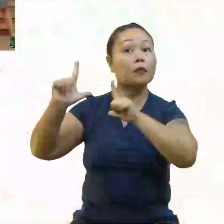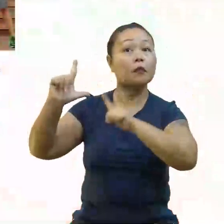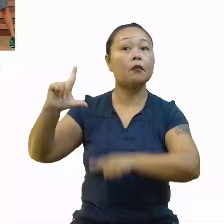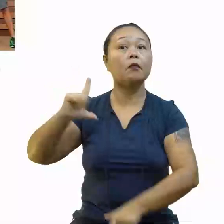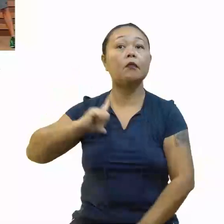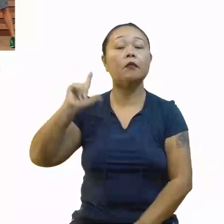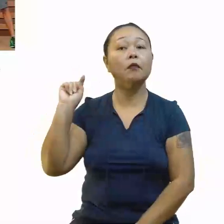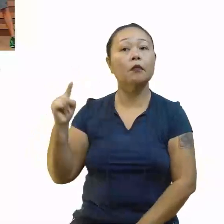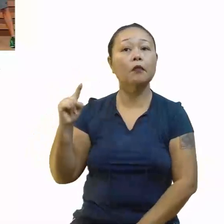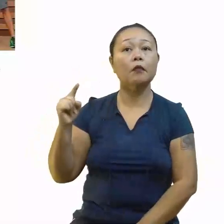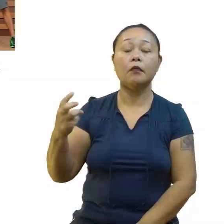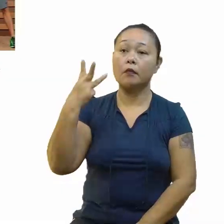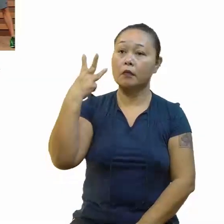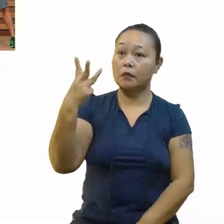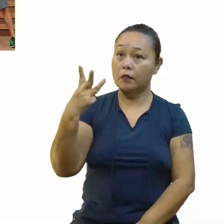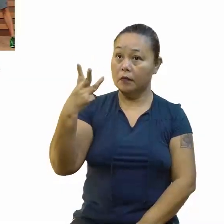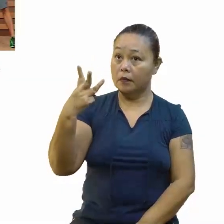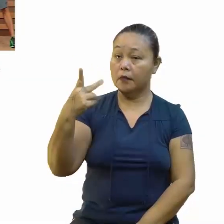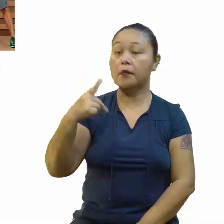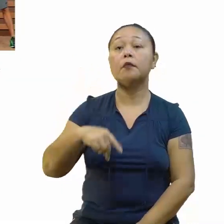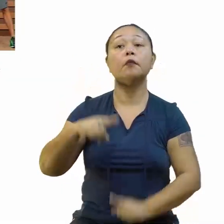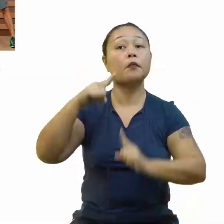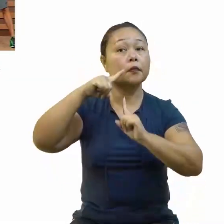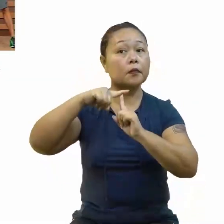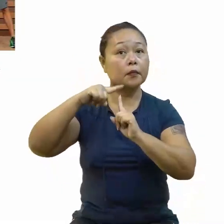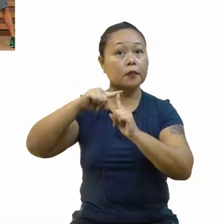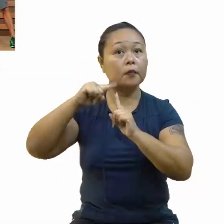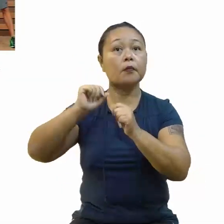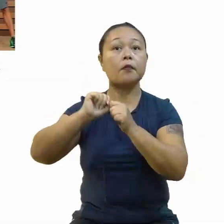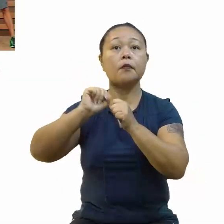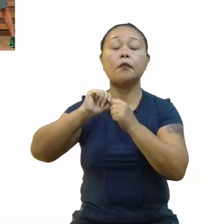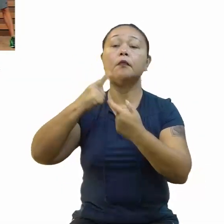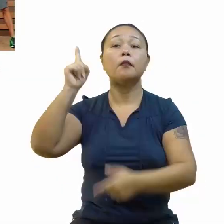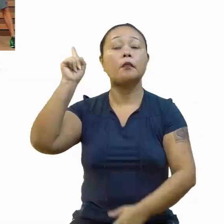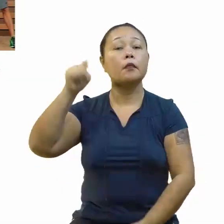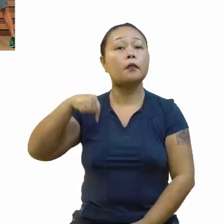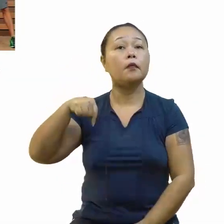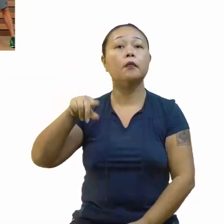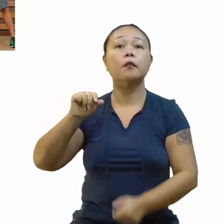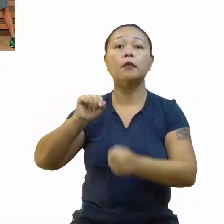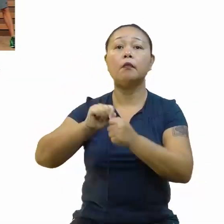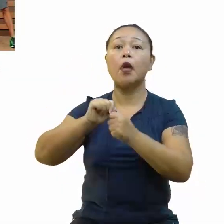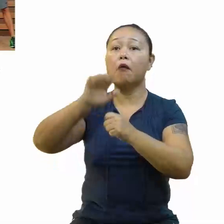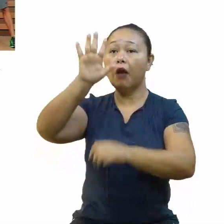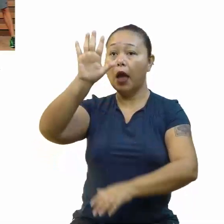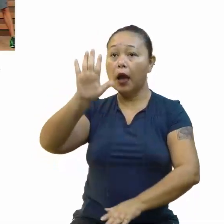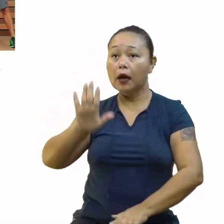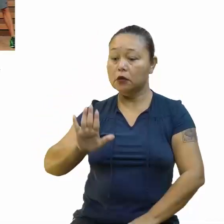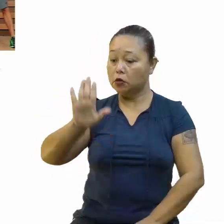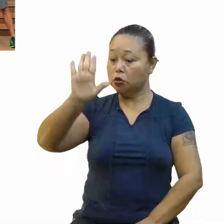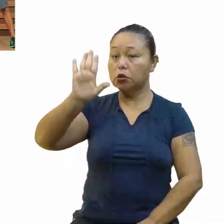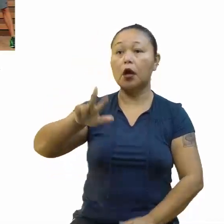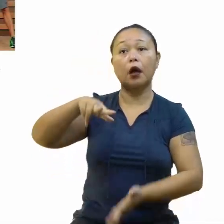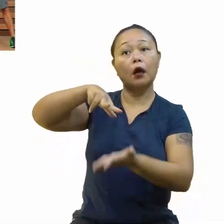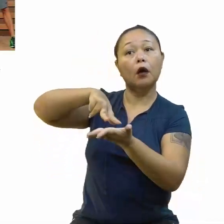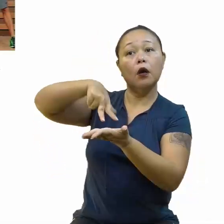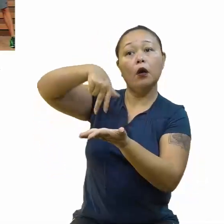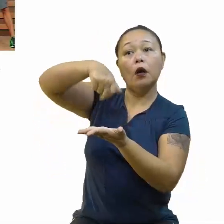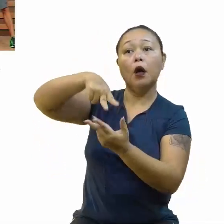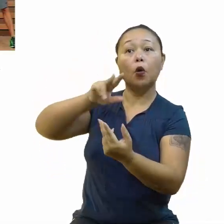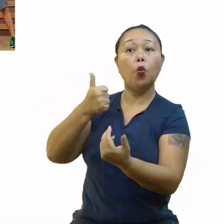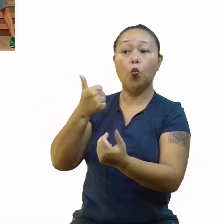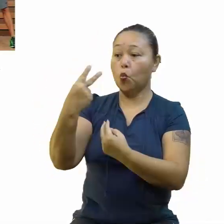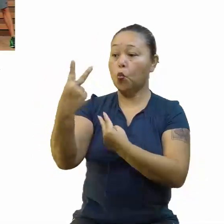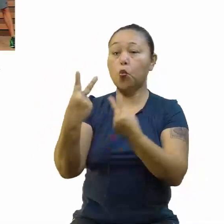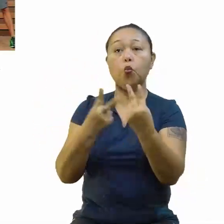temos 3 tipos de exercício. O primeiro exercício faz o agachamento, né? Com dupla, tem